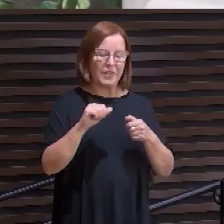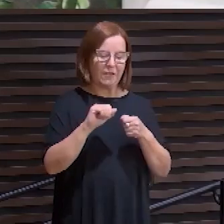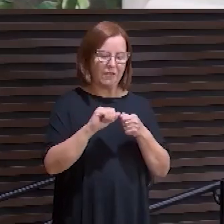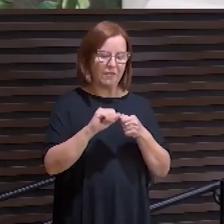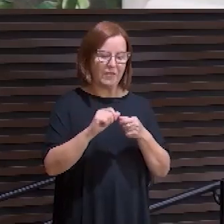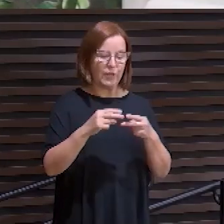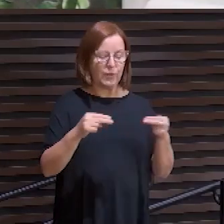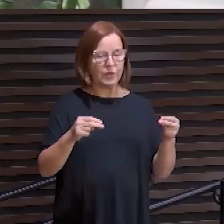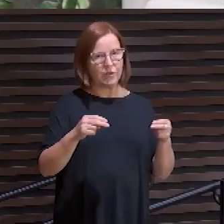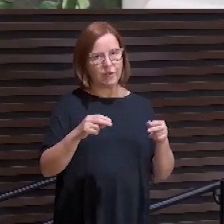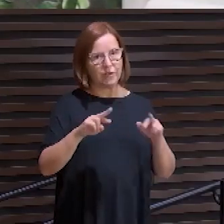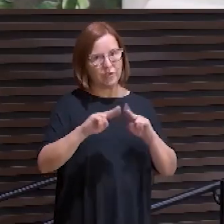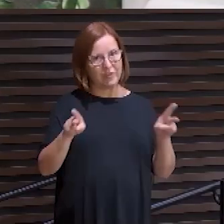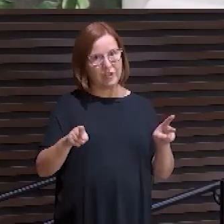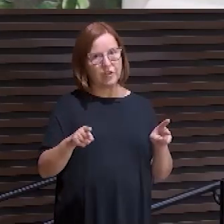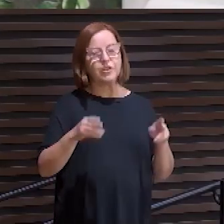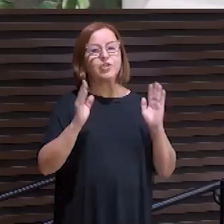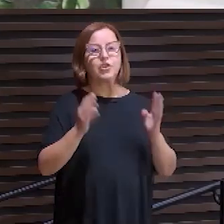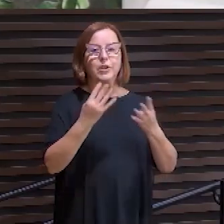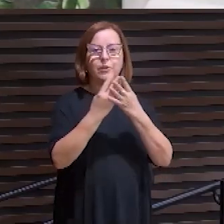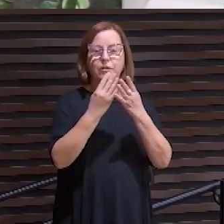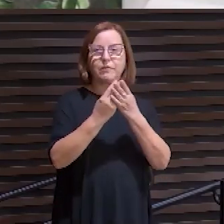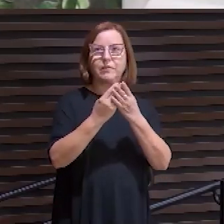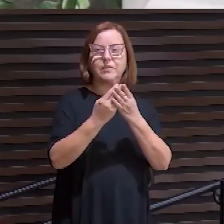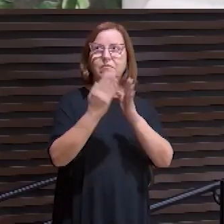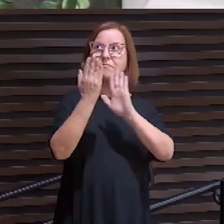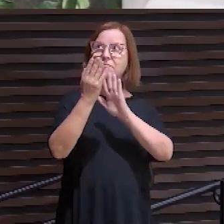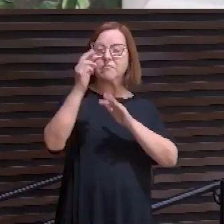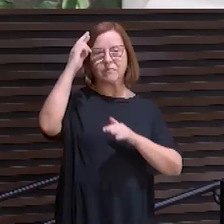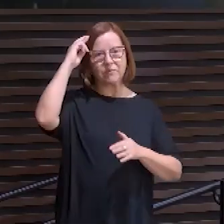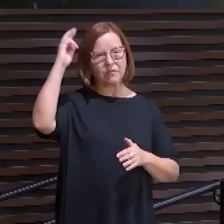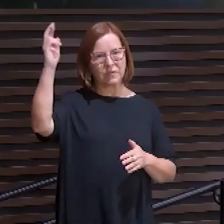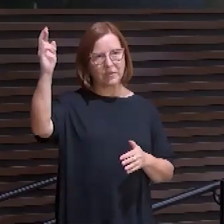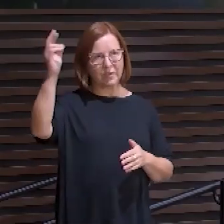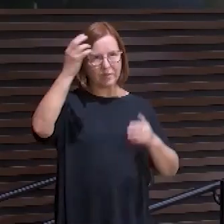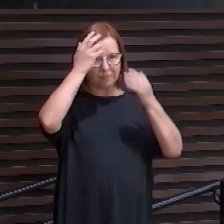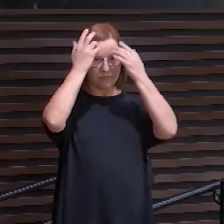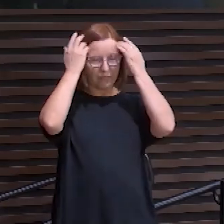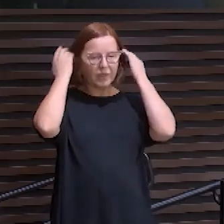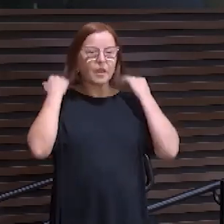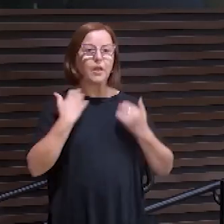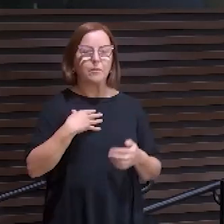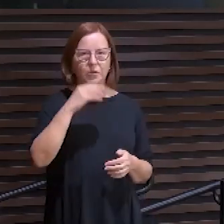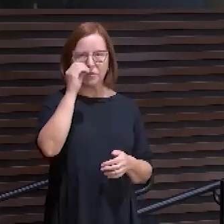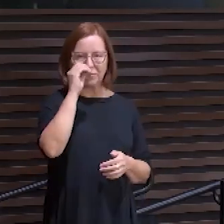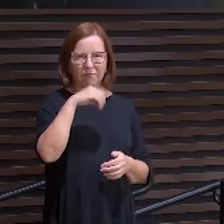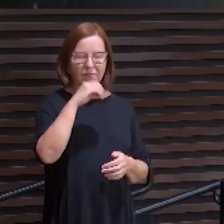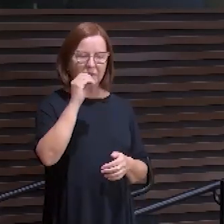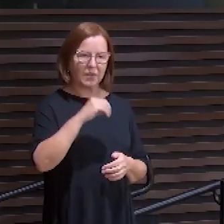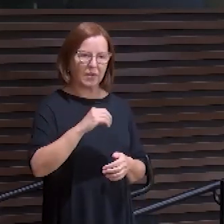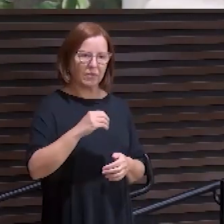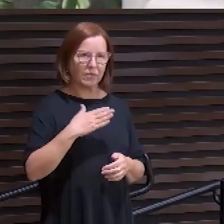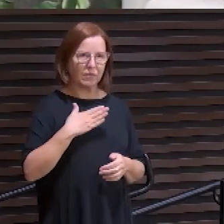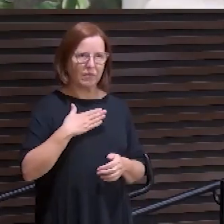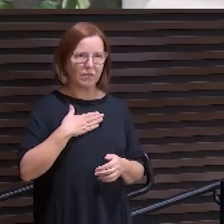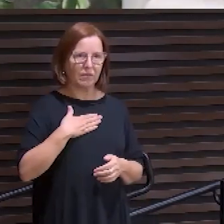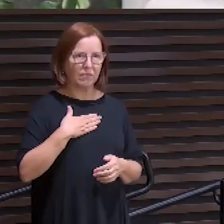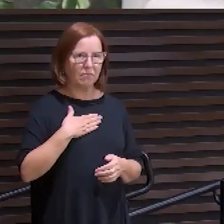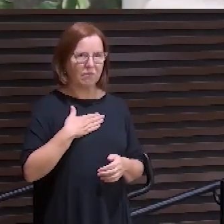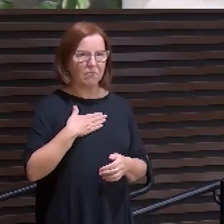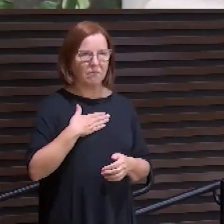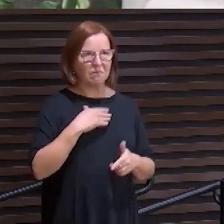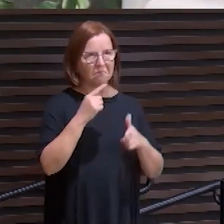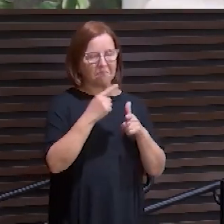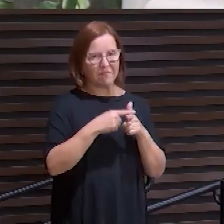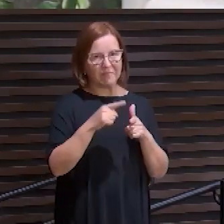os confessei diante do Senhor, os meus fracassos, as minhas